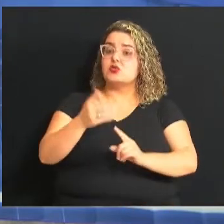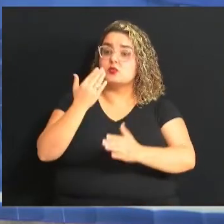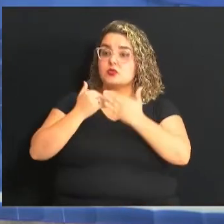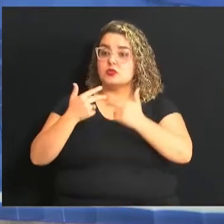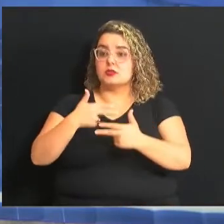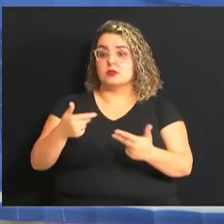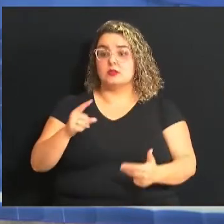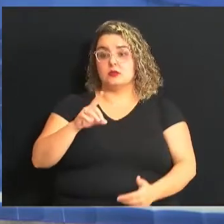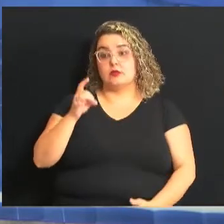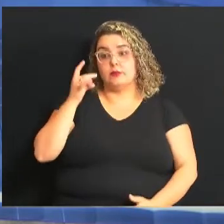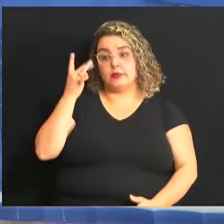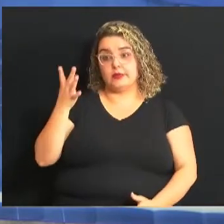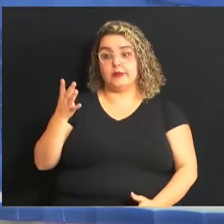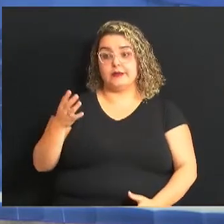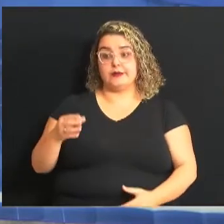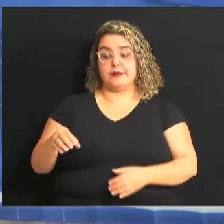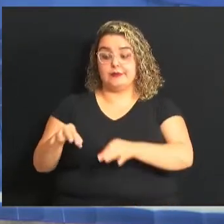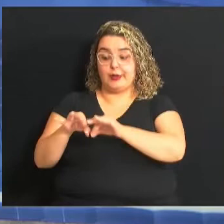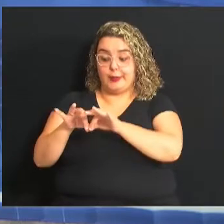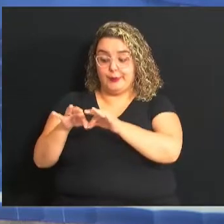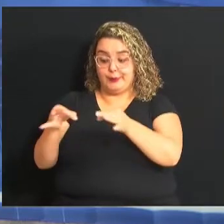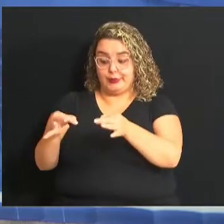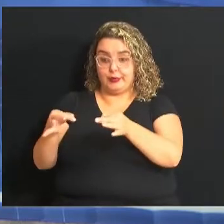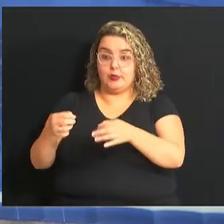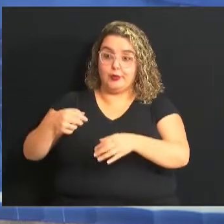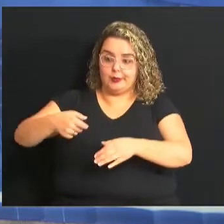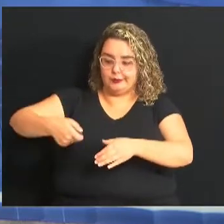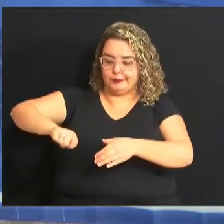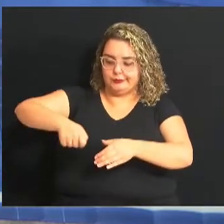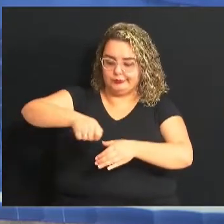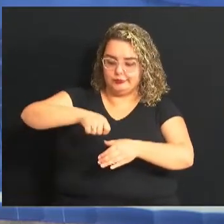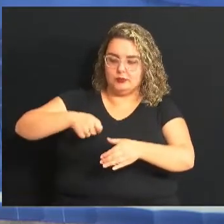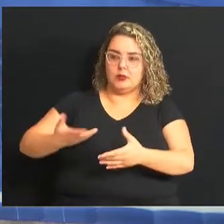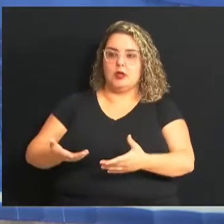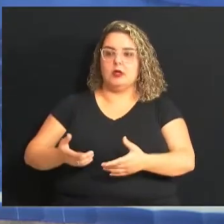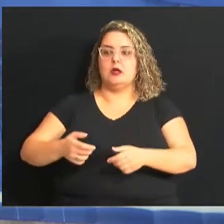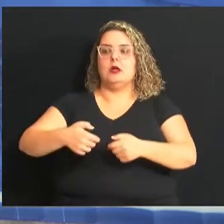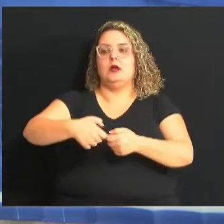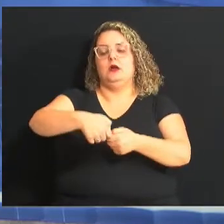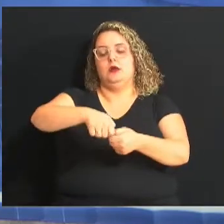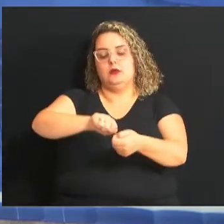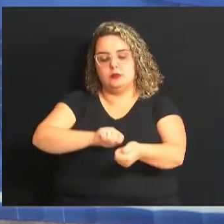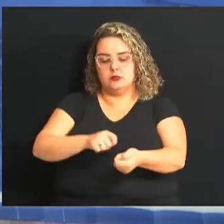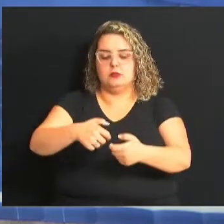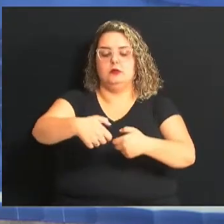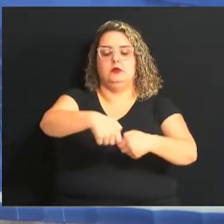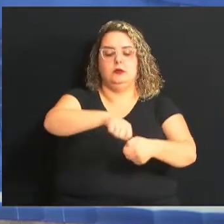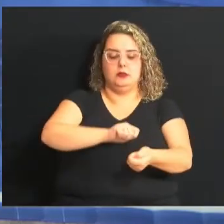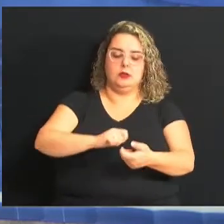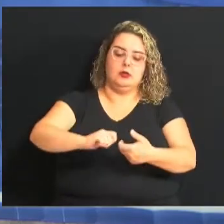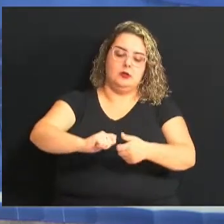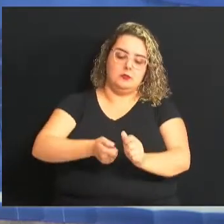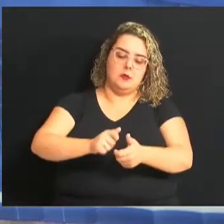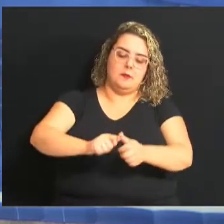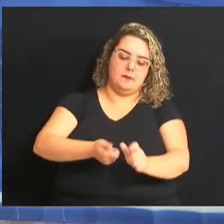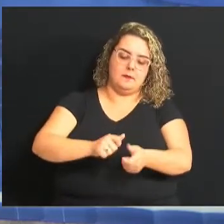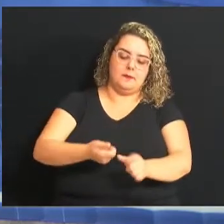mais fácil que vem dentro do saquinho ou numa latinha, não, é aquele que a gente descasca, refoga, cozinha.